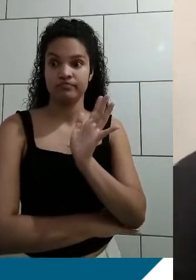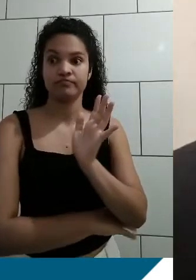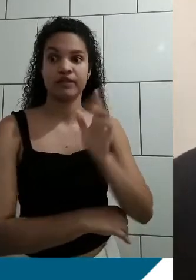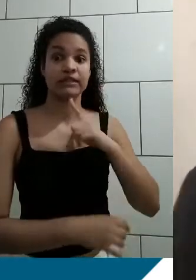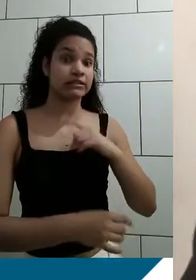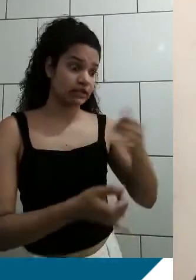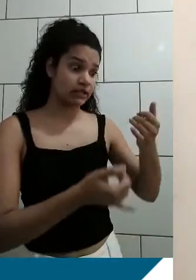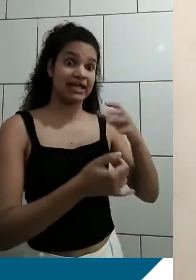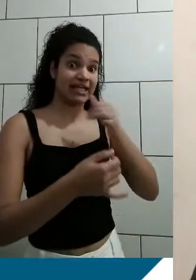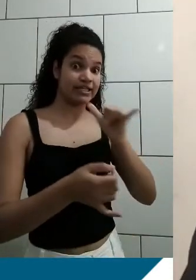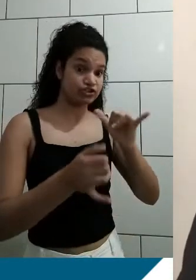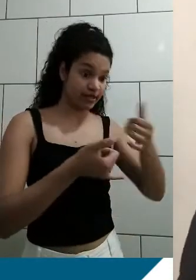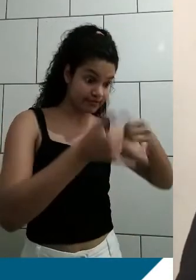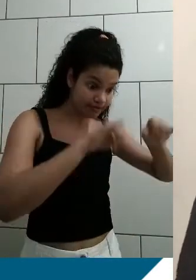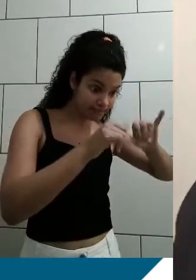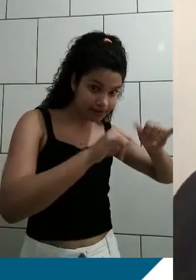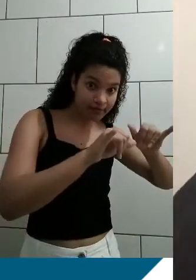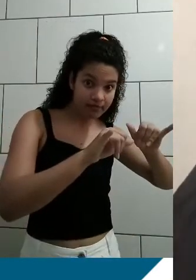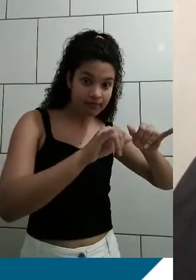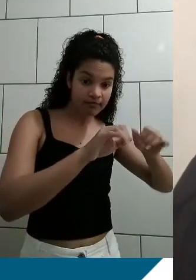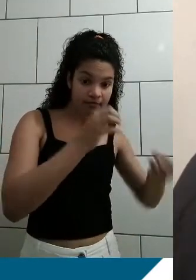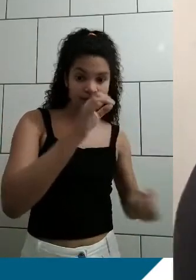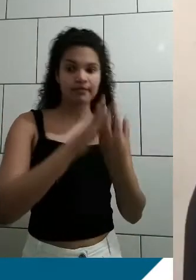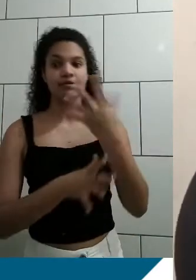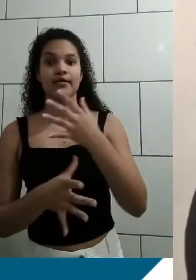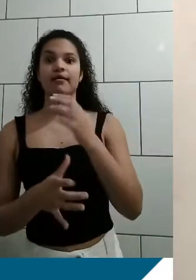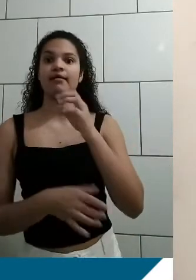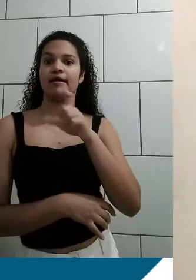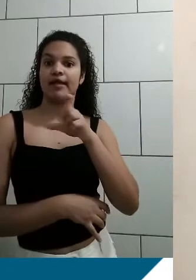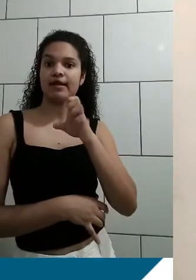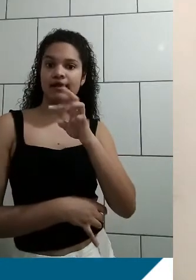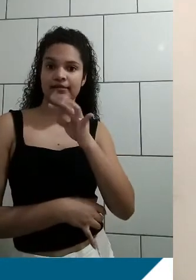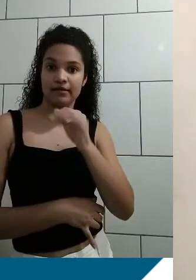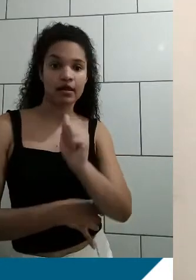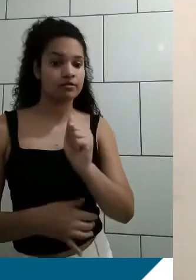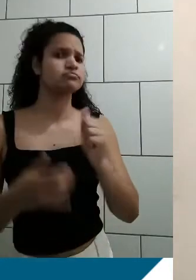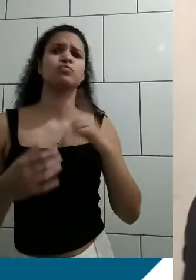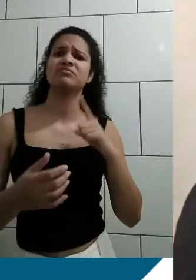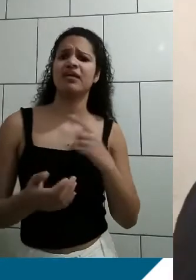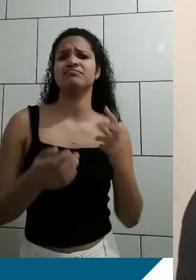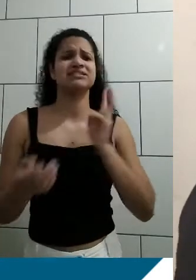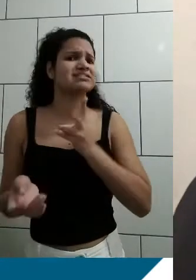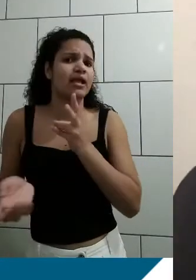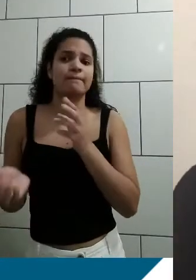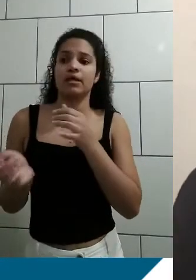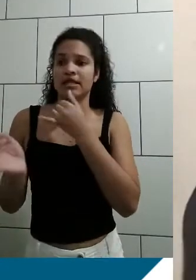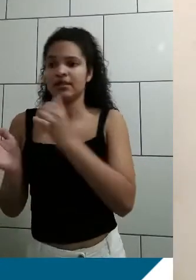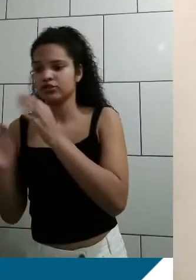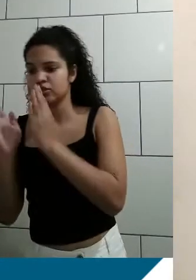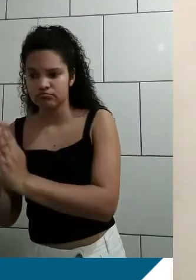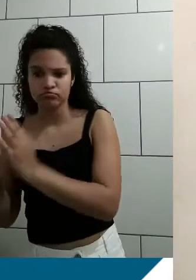em outro. Só que nos processos não ocorre a transformação total, a